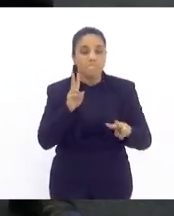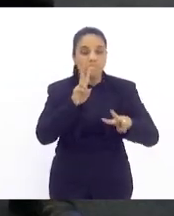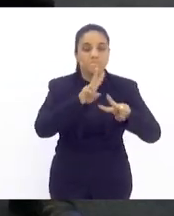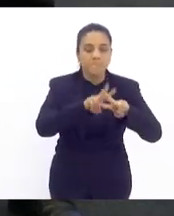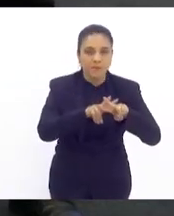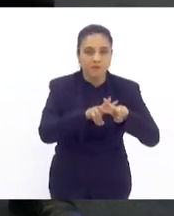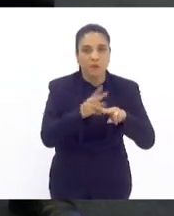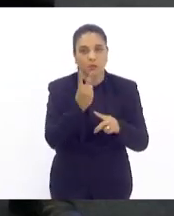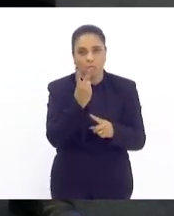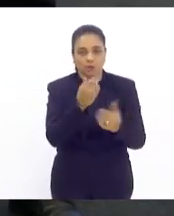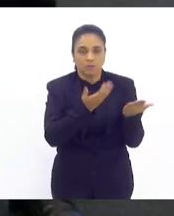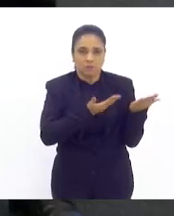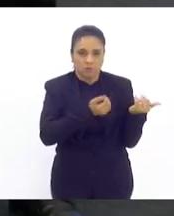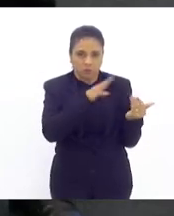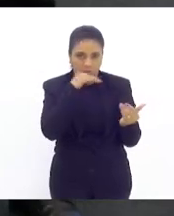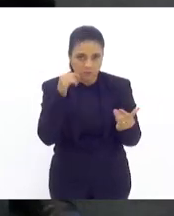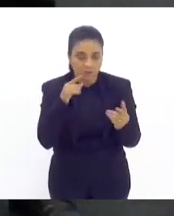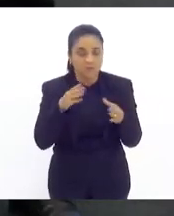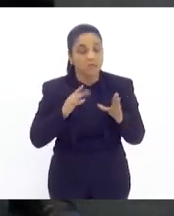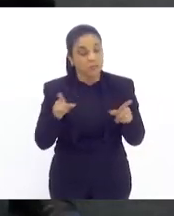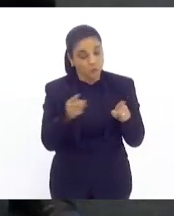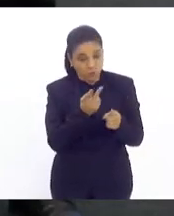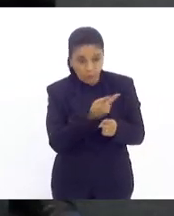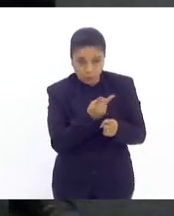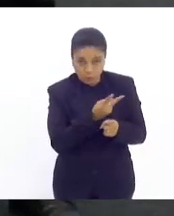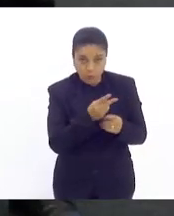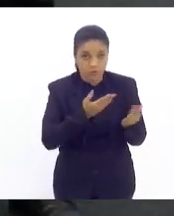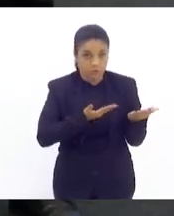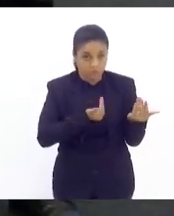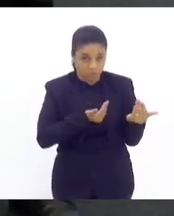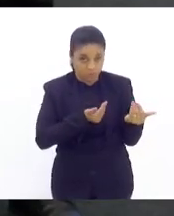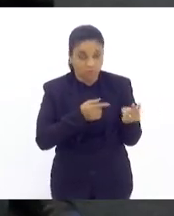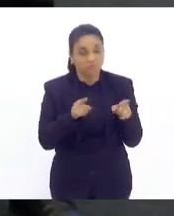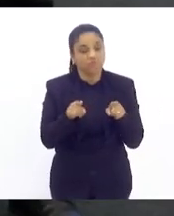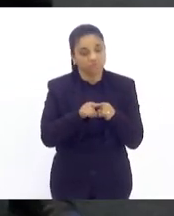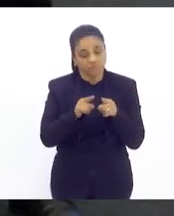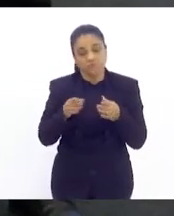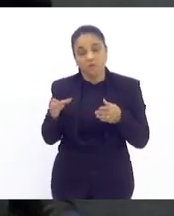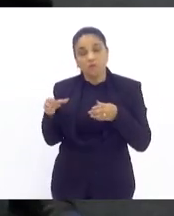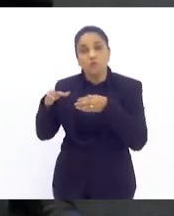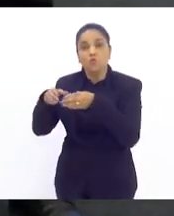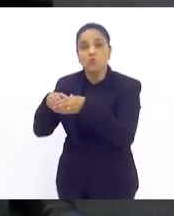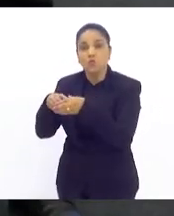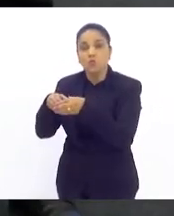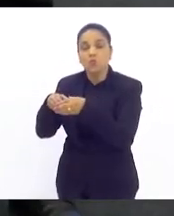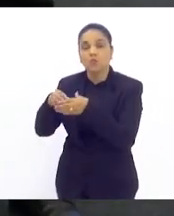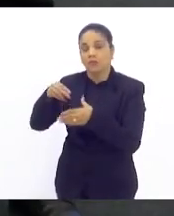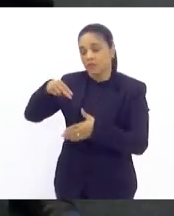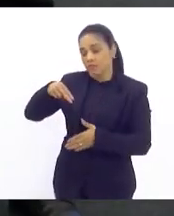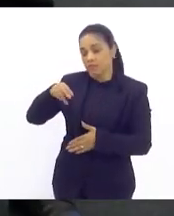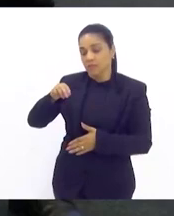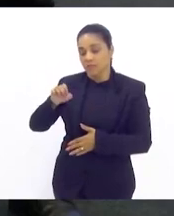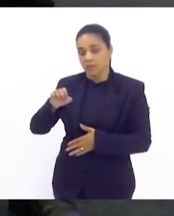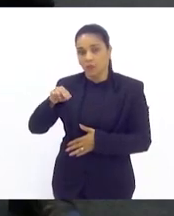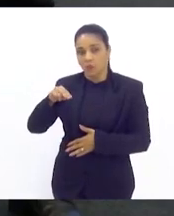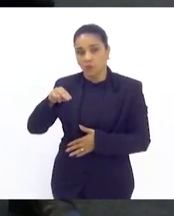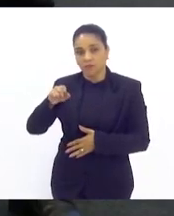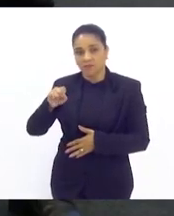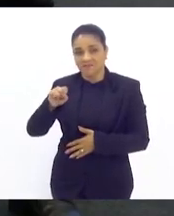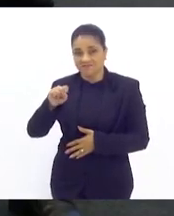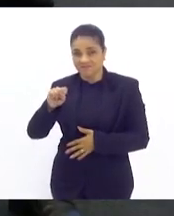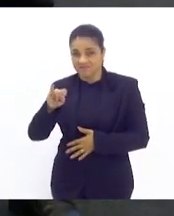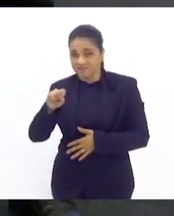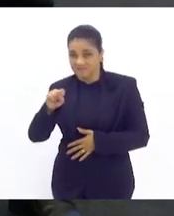envolvendo e ambos tinham envolvimento com grupos de extrema direita neonazistas isso também aconteceu com né